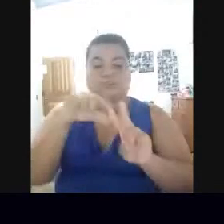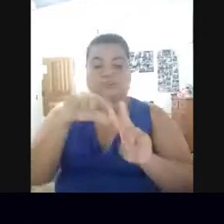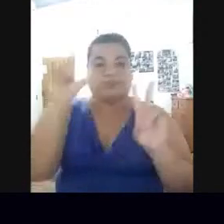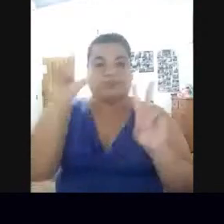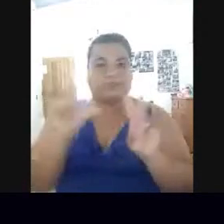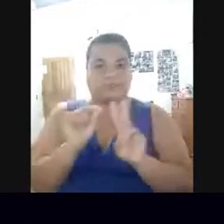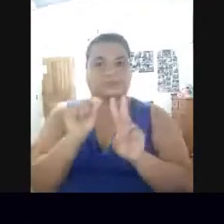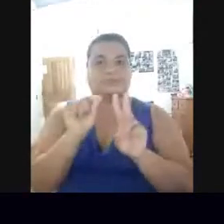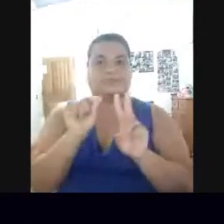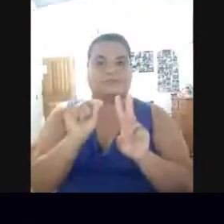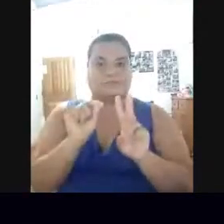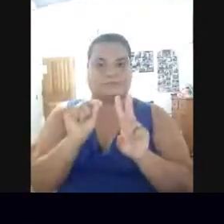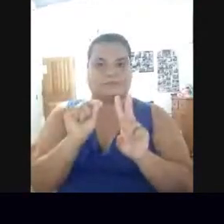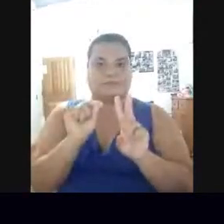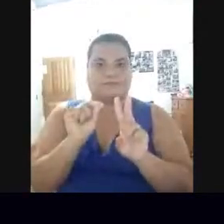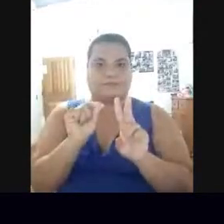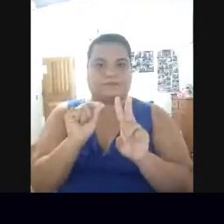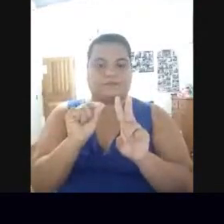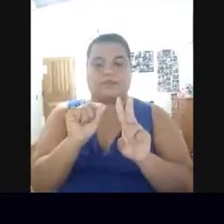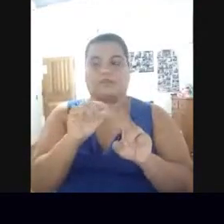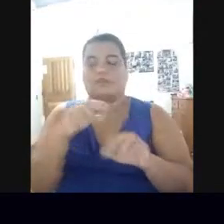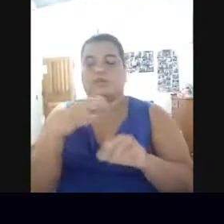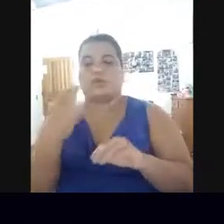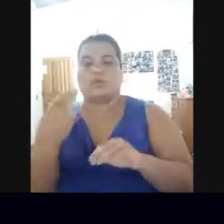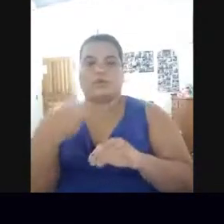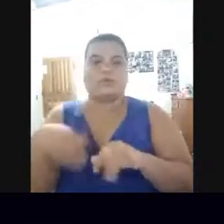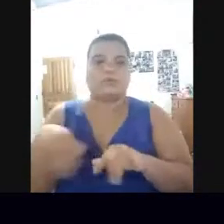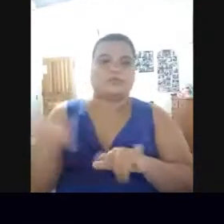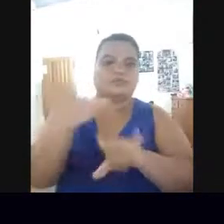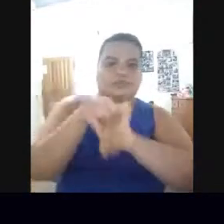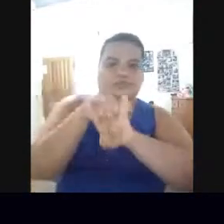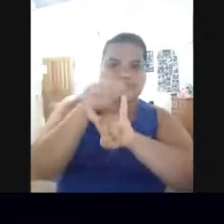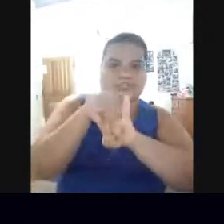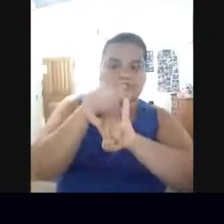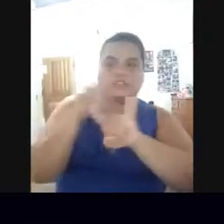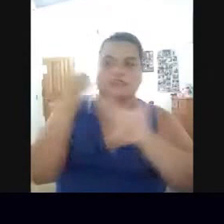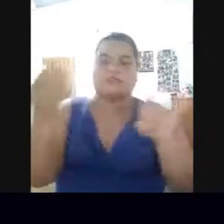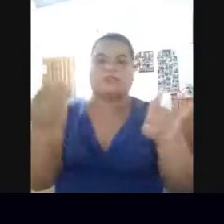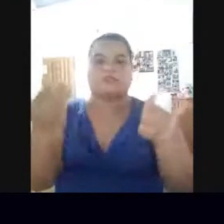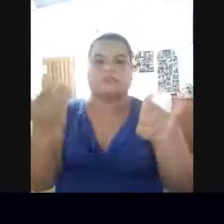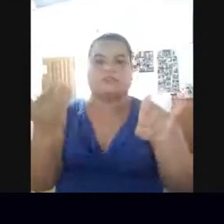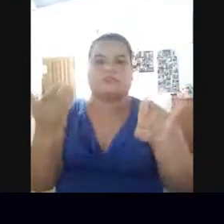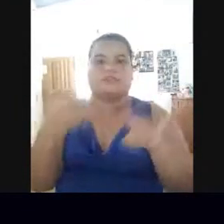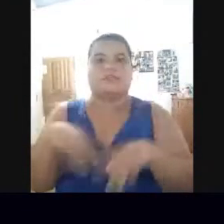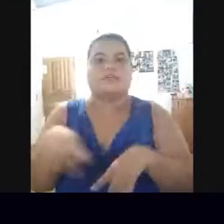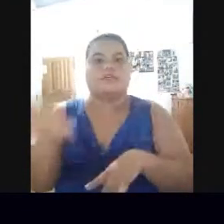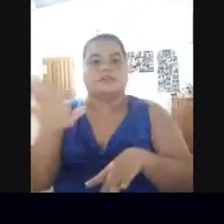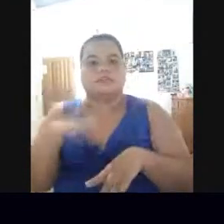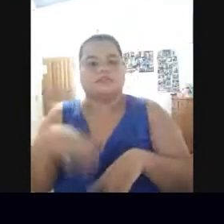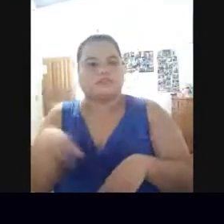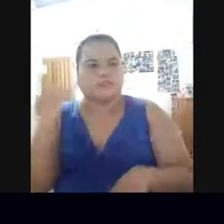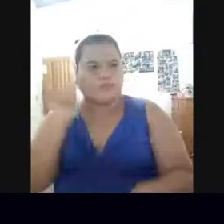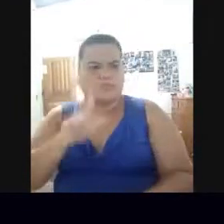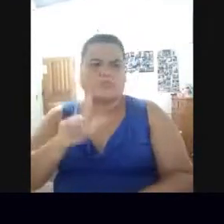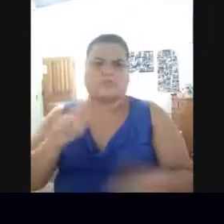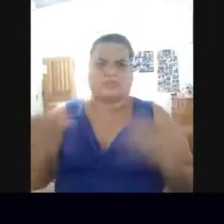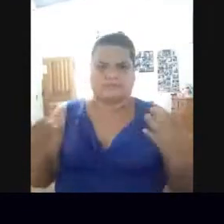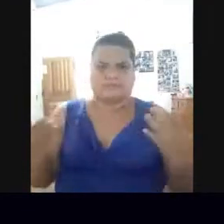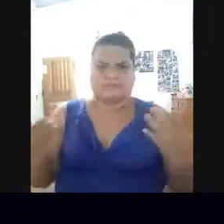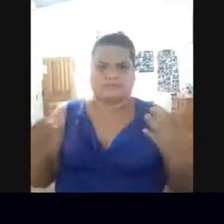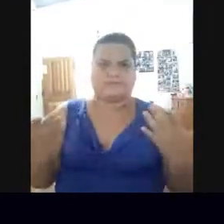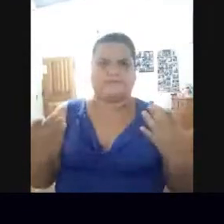o lacto-vegetarianos que não consomem leite, por exemplo, eles têm adequação a partir da dieta de cálcio. A gente consegue